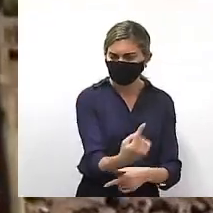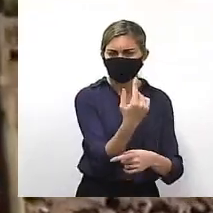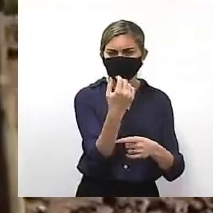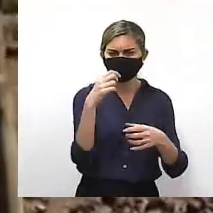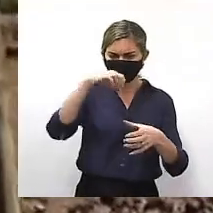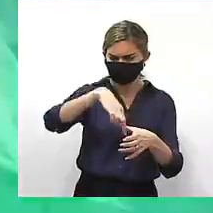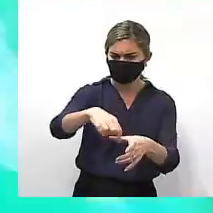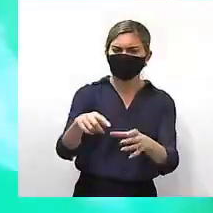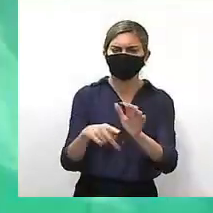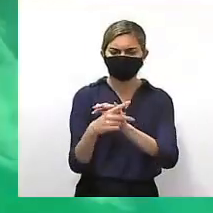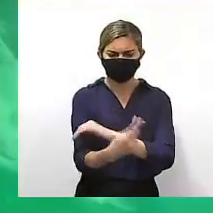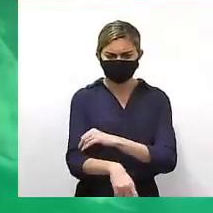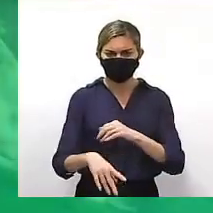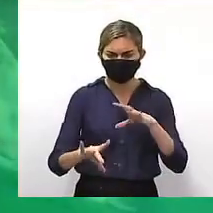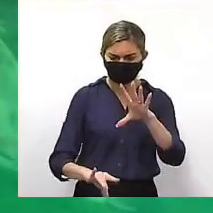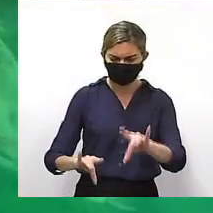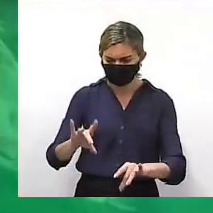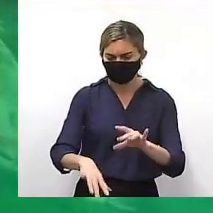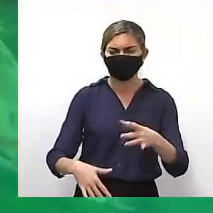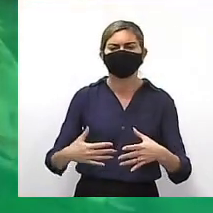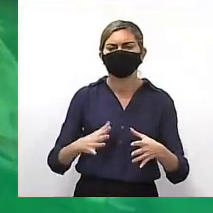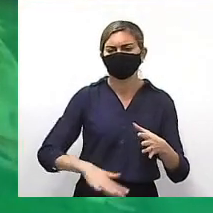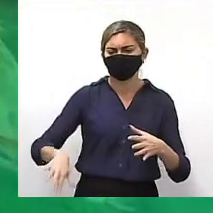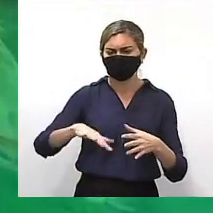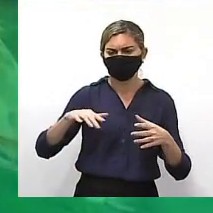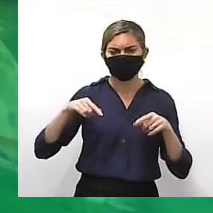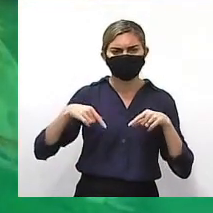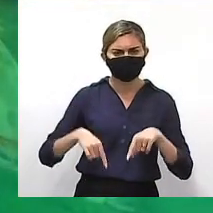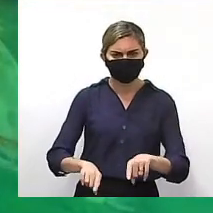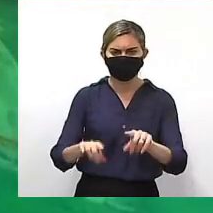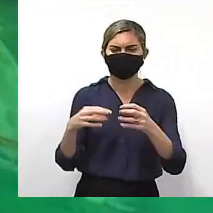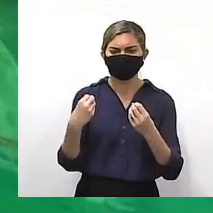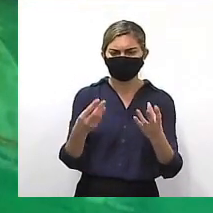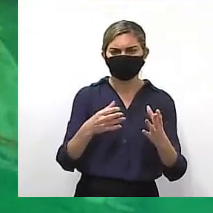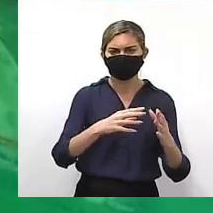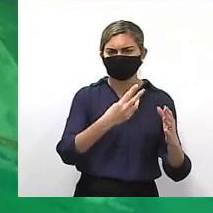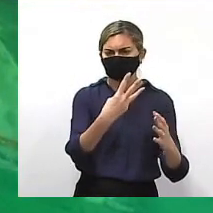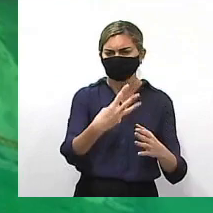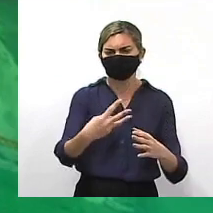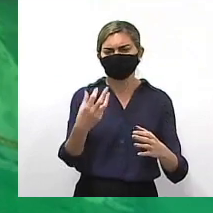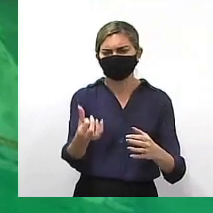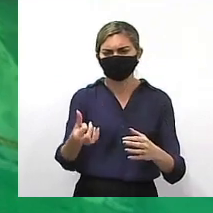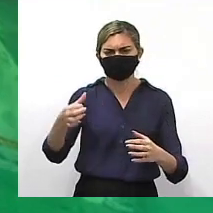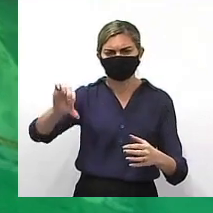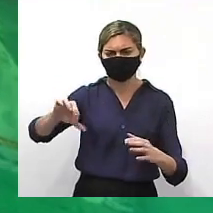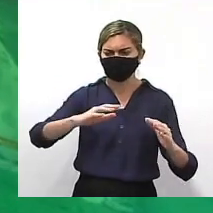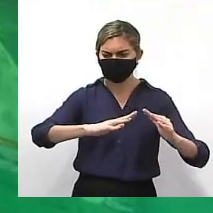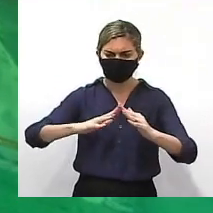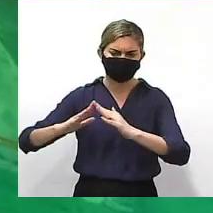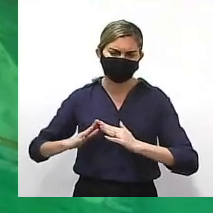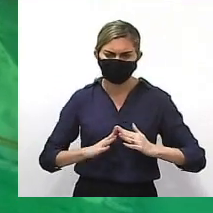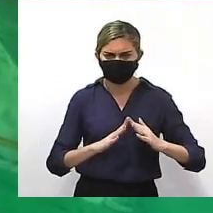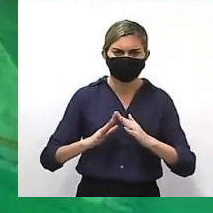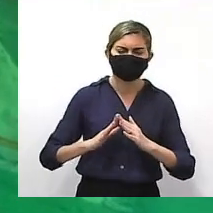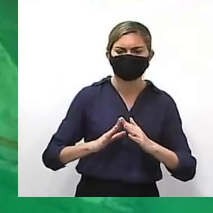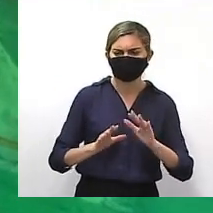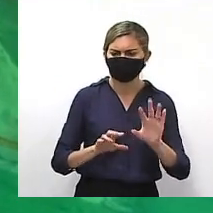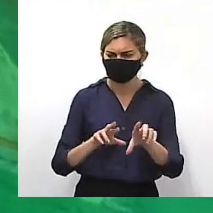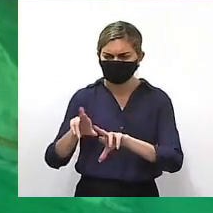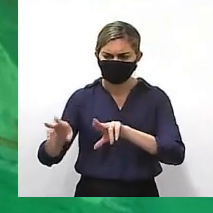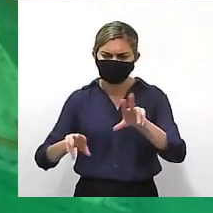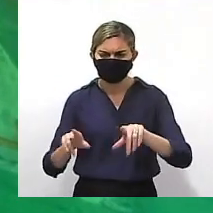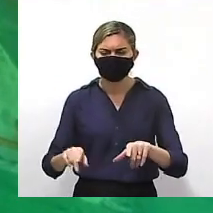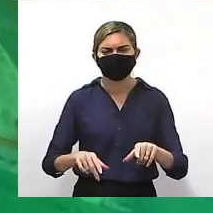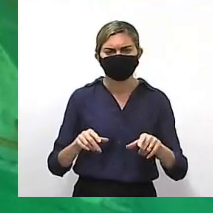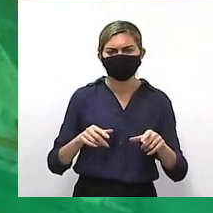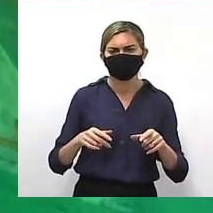mangue. Tudo isso acontece paralelo à entrega de 369 habitações e equipamentos